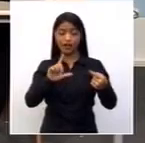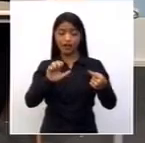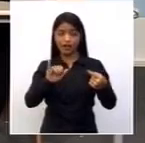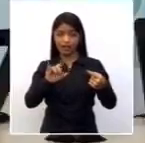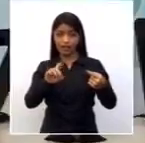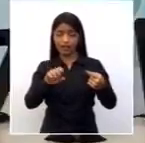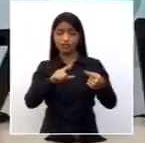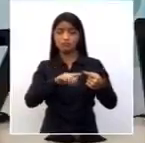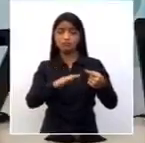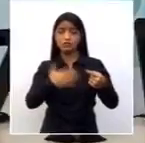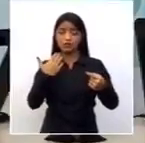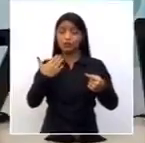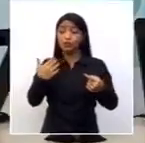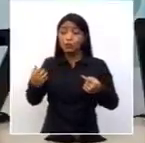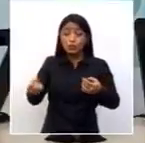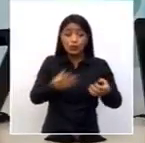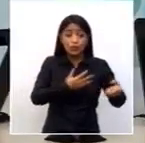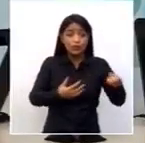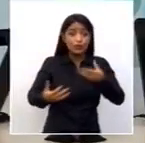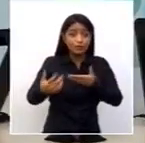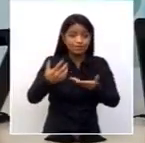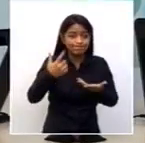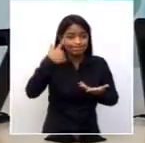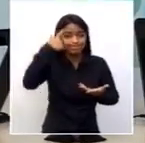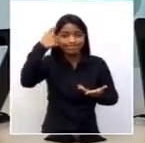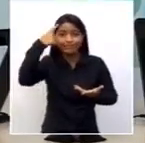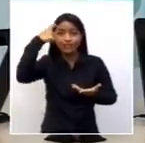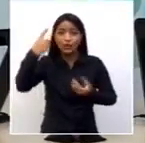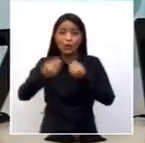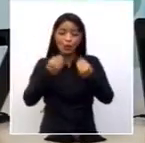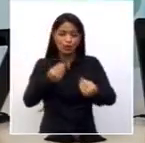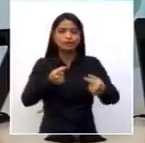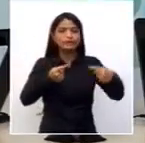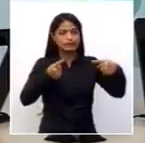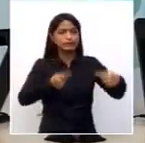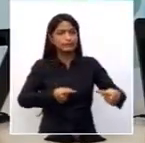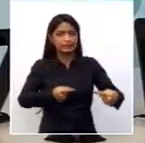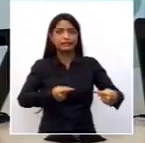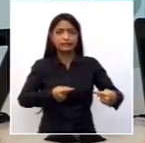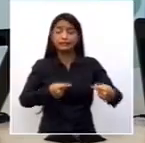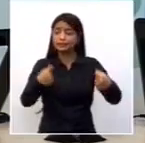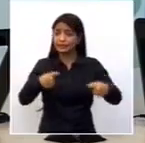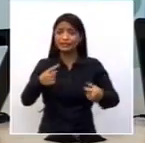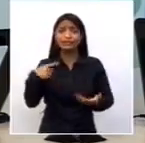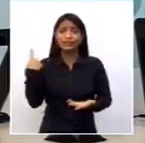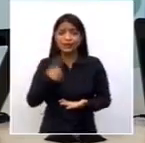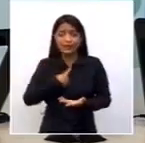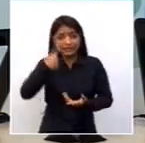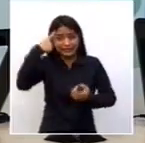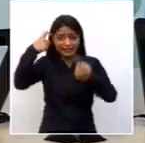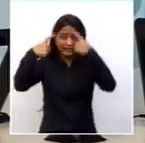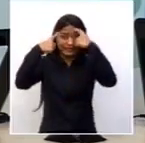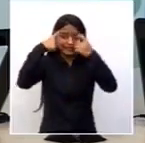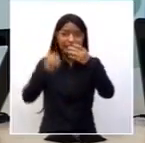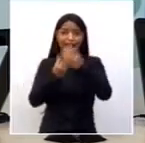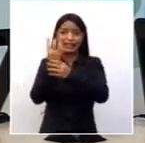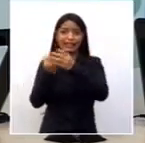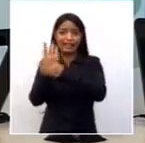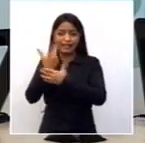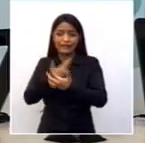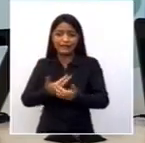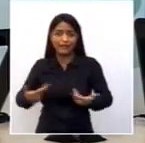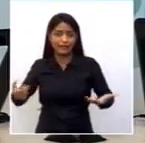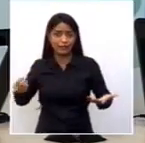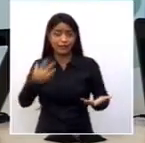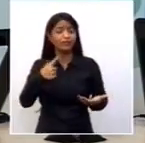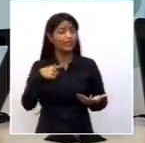o novo e que todos nós temos que ser criativos nesse momento. Todos mesmos, inclusive nós aqui, né, que estamos também reinventando